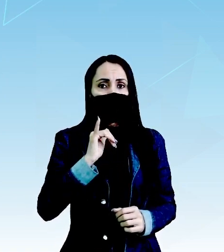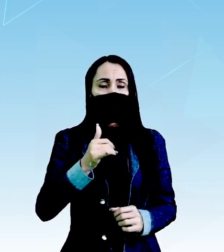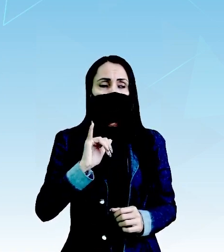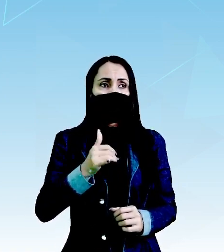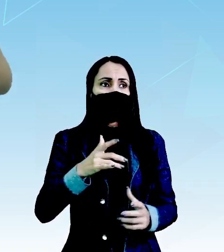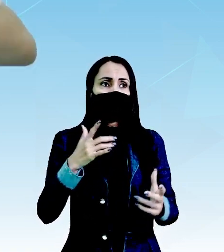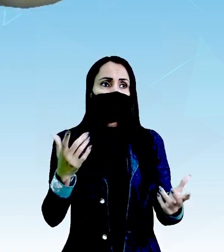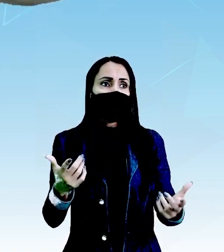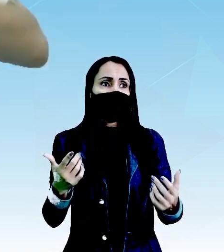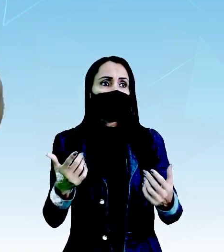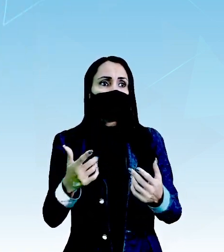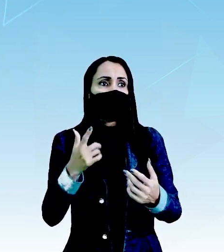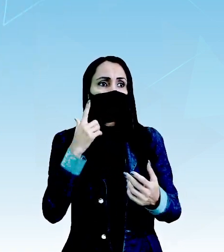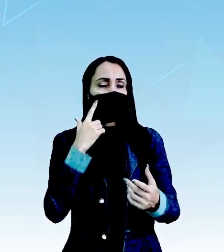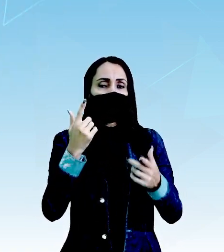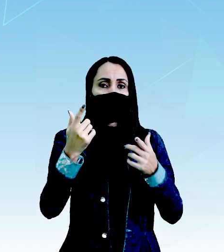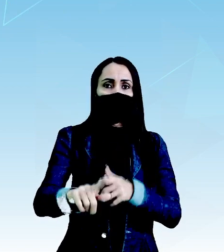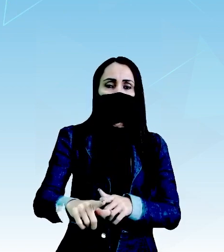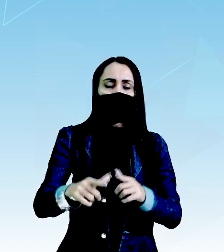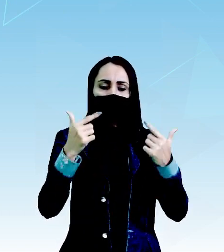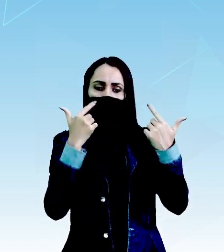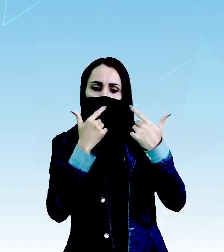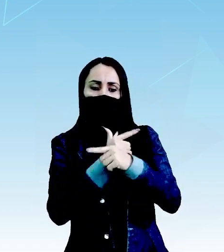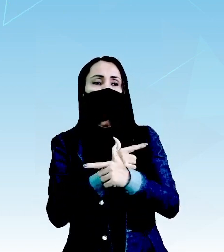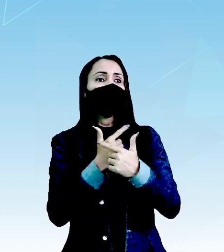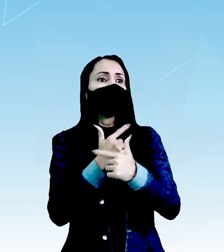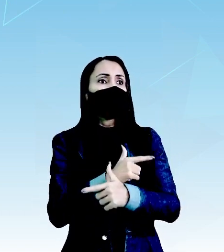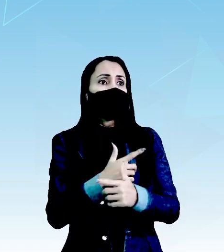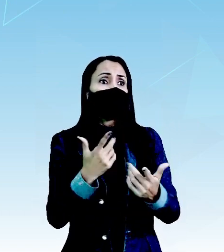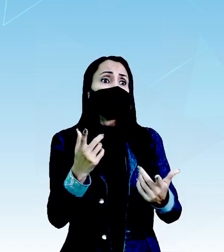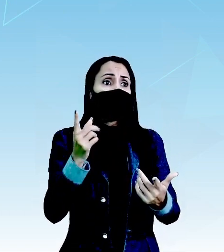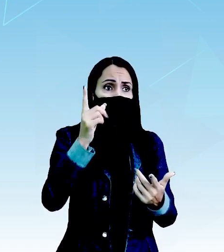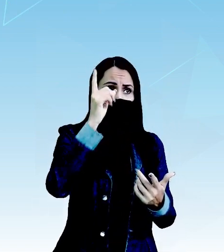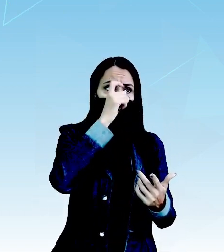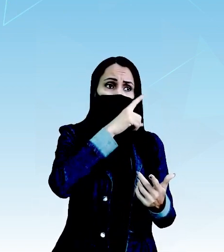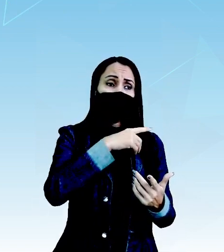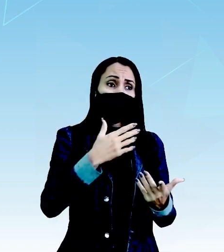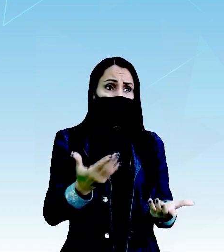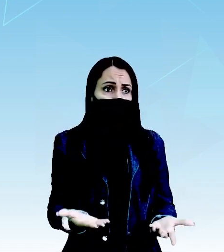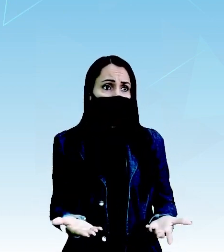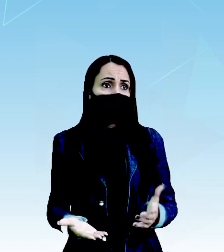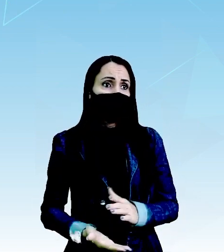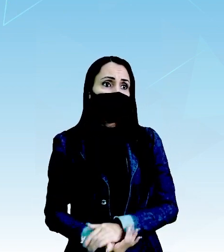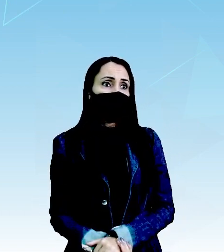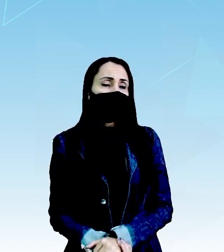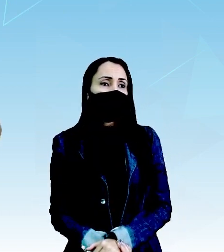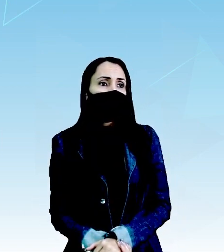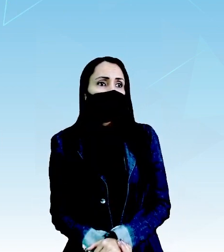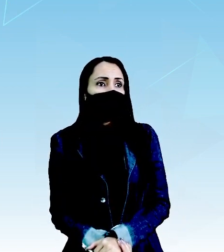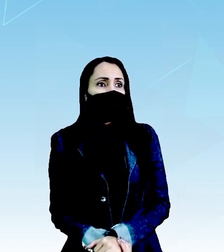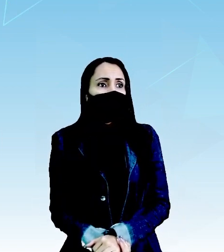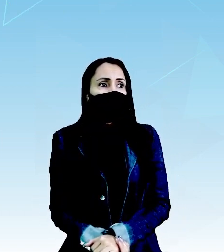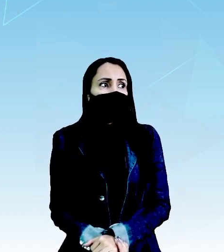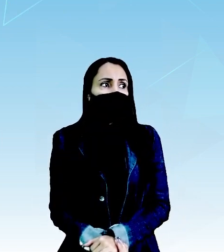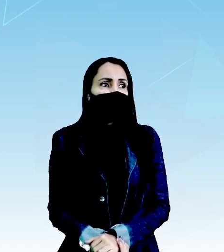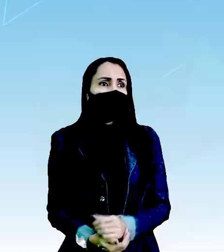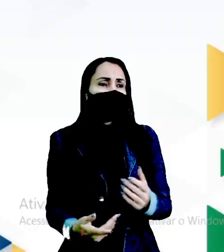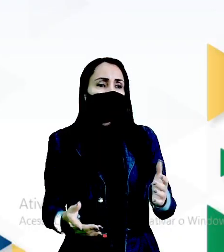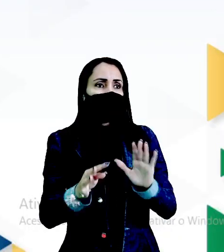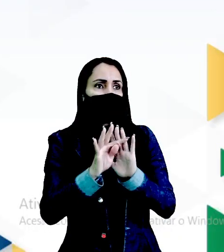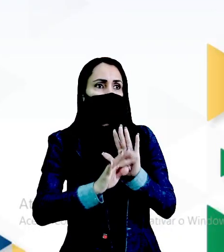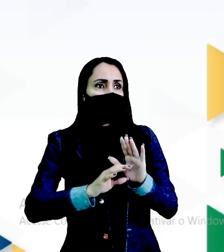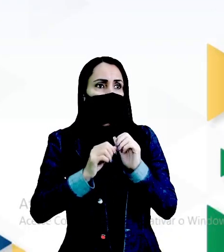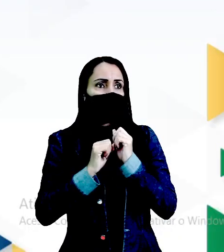humorística, provocar o riso, que é tão difícil, certo? Vamos lá. O texto inesperado. Acompanhe